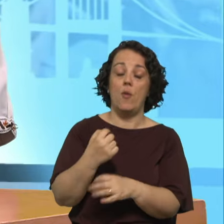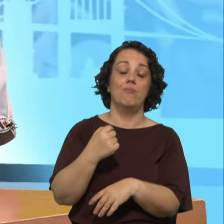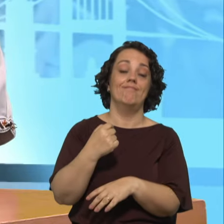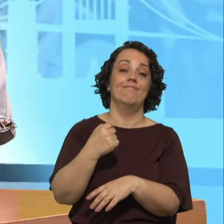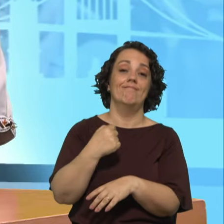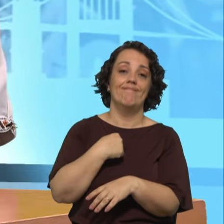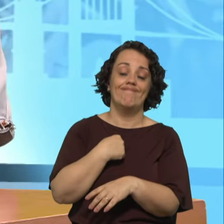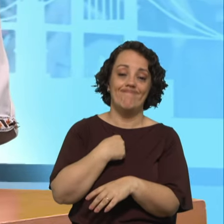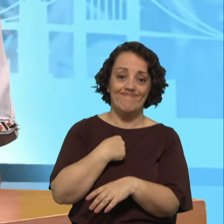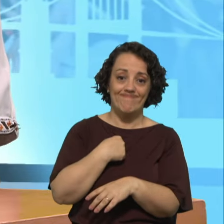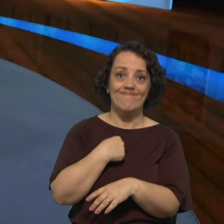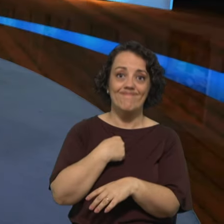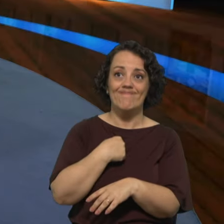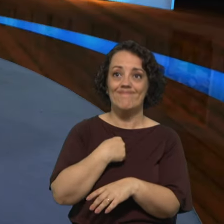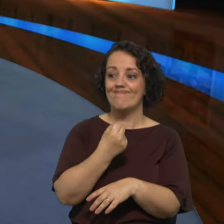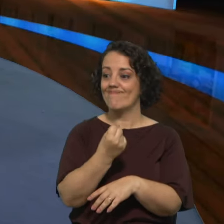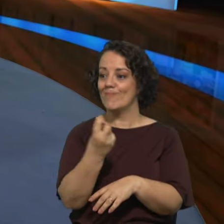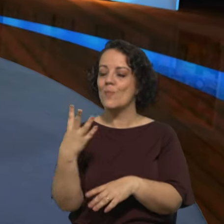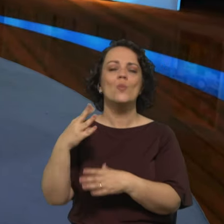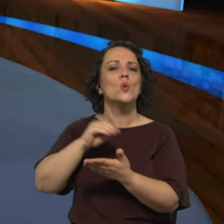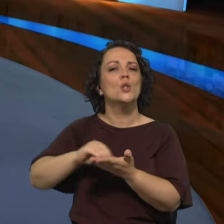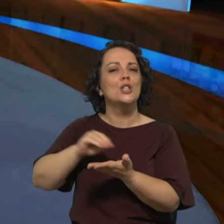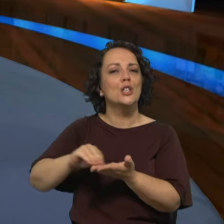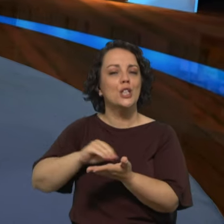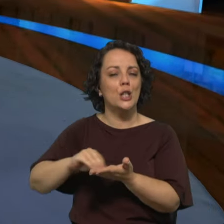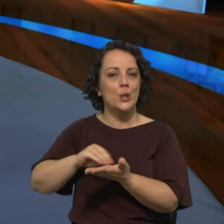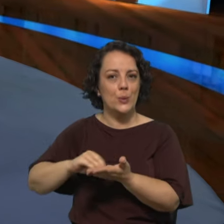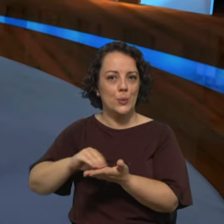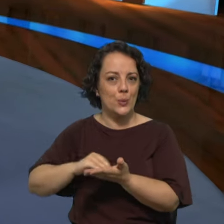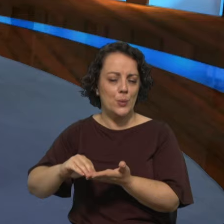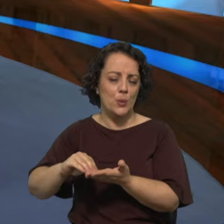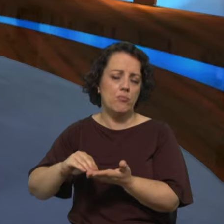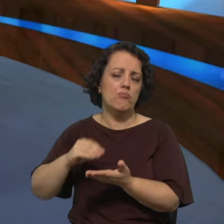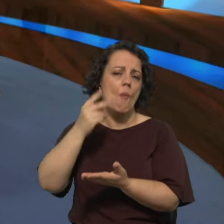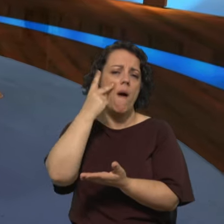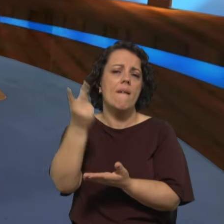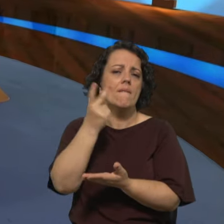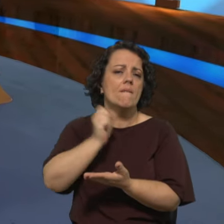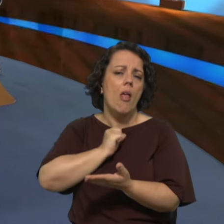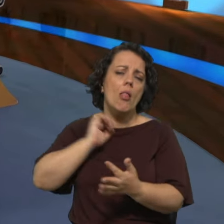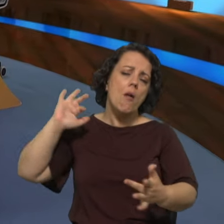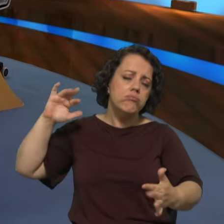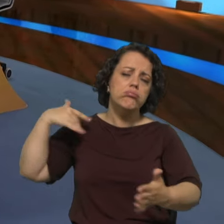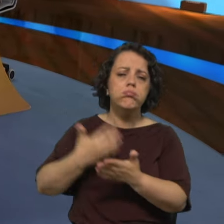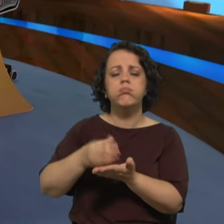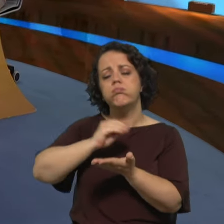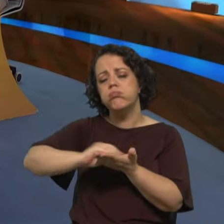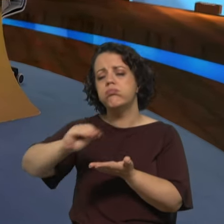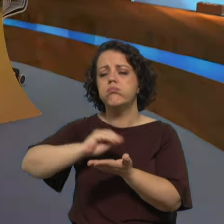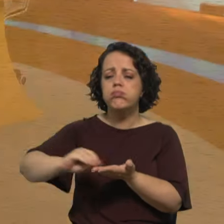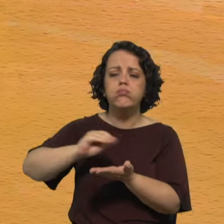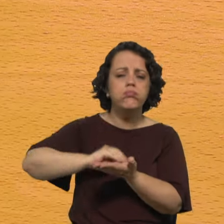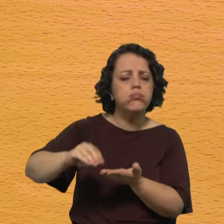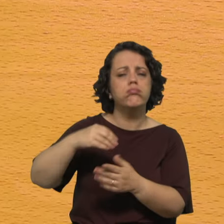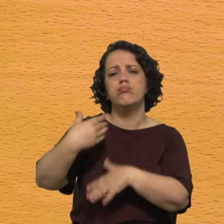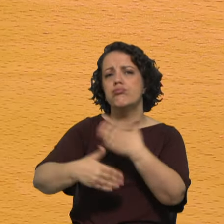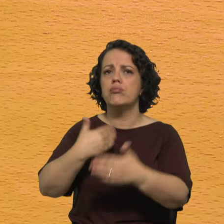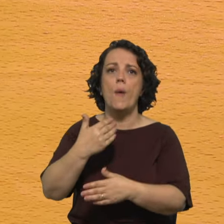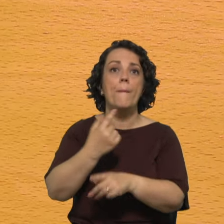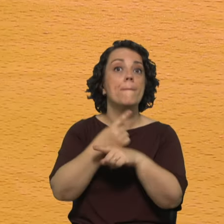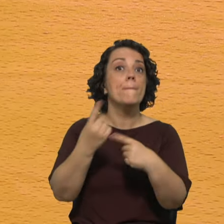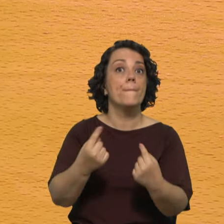dos dos escritos que que vou fazendo ao longo ao longo da minha vida resulta de uma convicção que é uma convicção